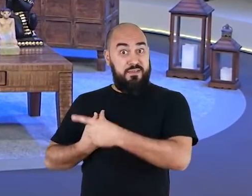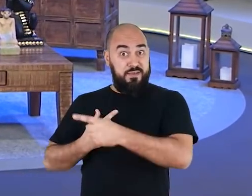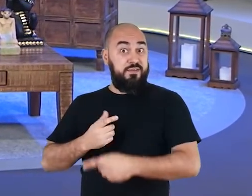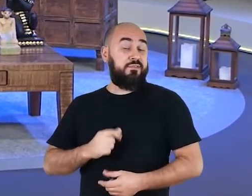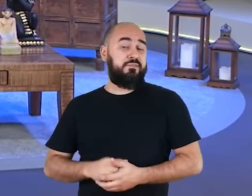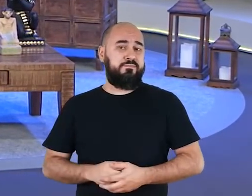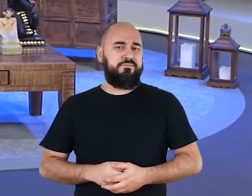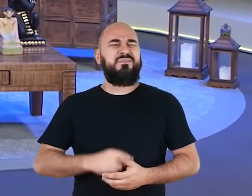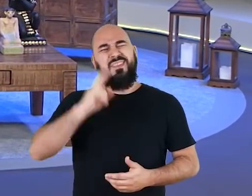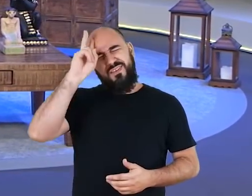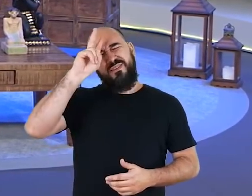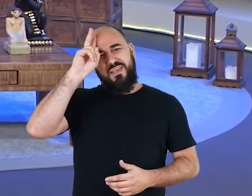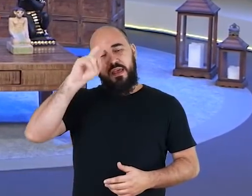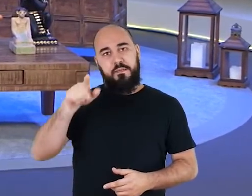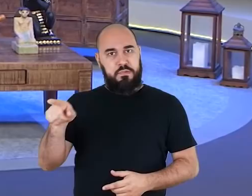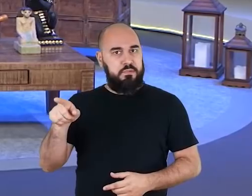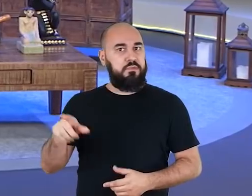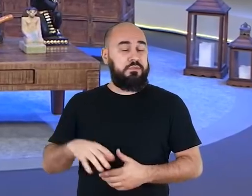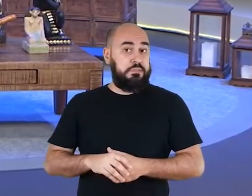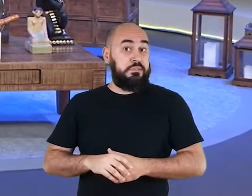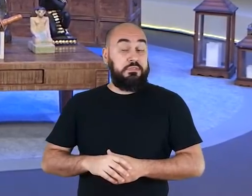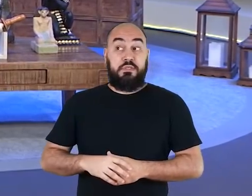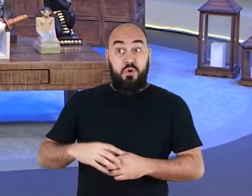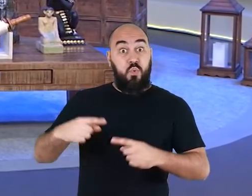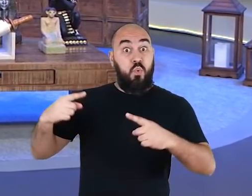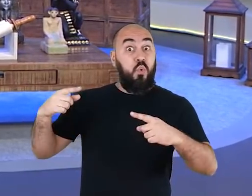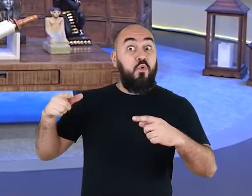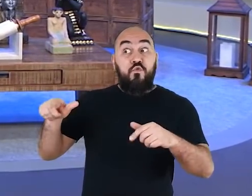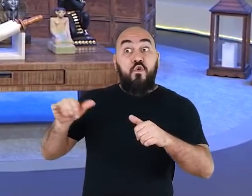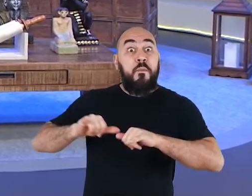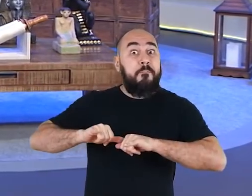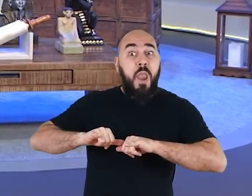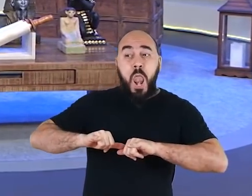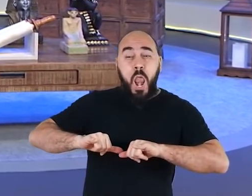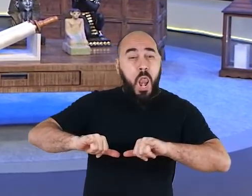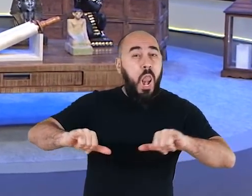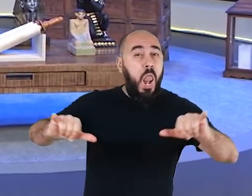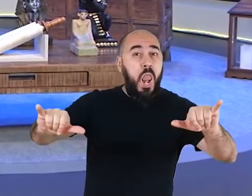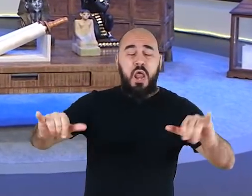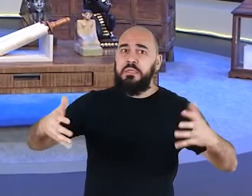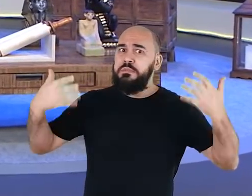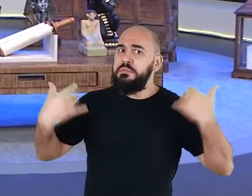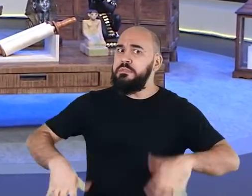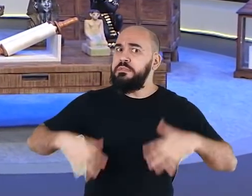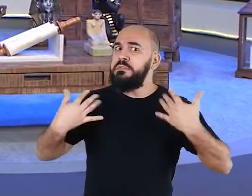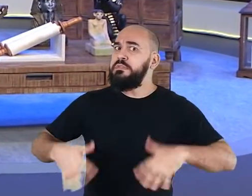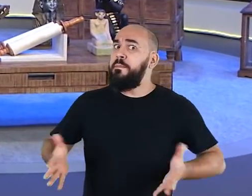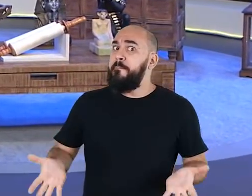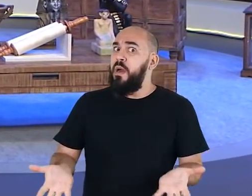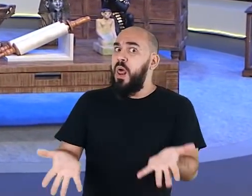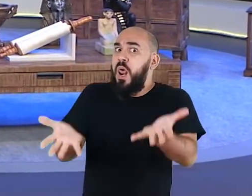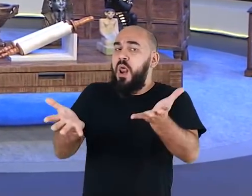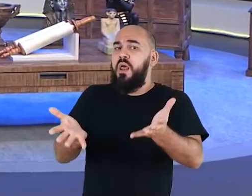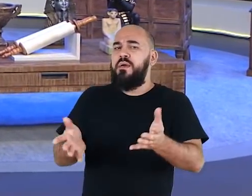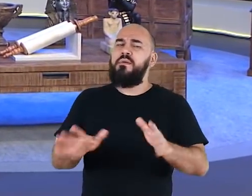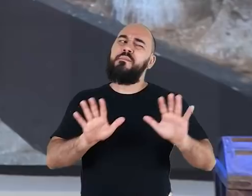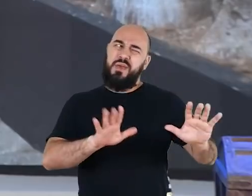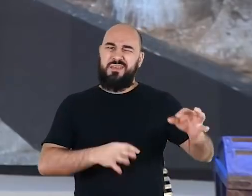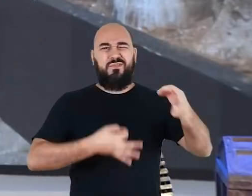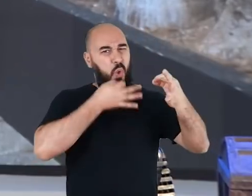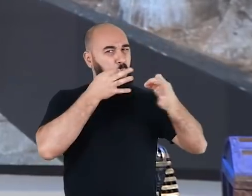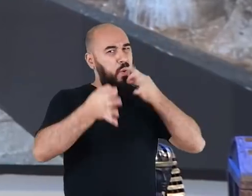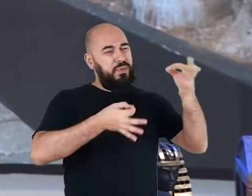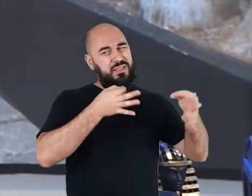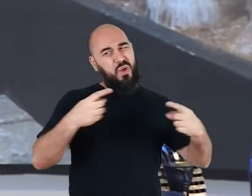Eu lembro que foi realmente uma campanha estupenda de marketing, apesar de algumas críticas. É